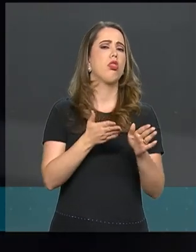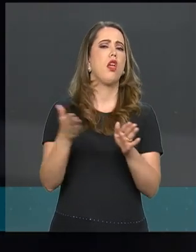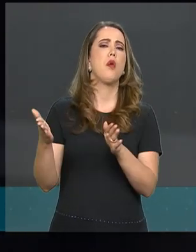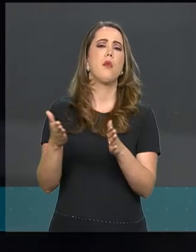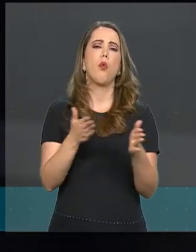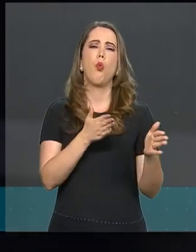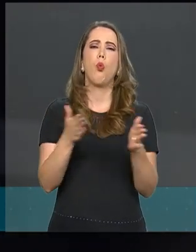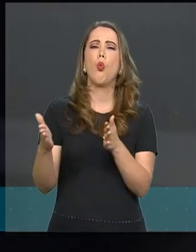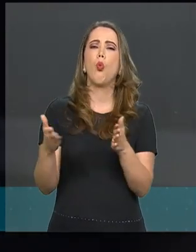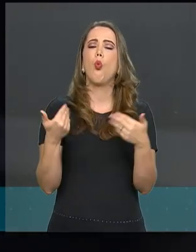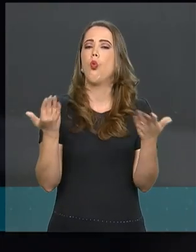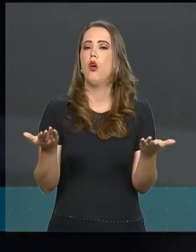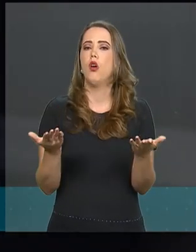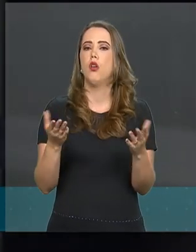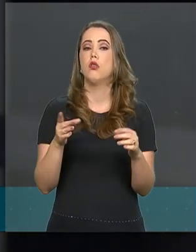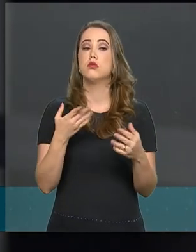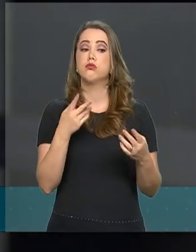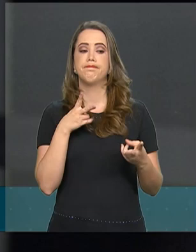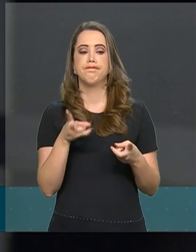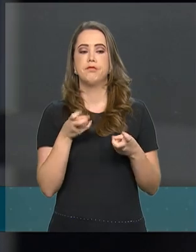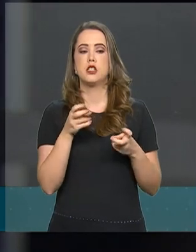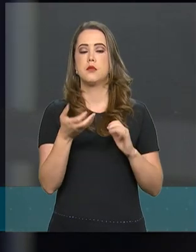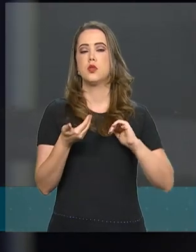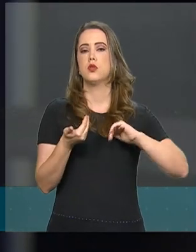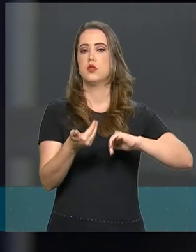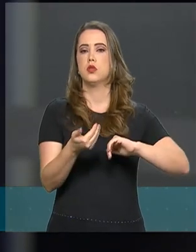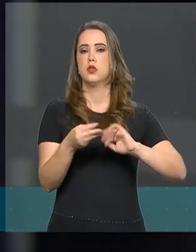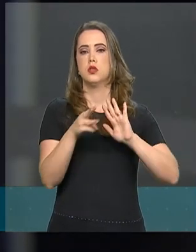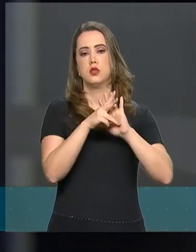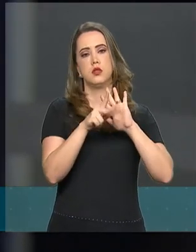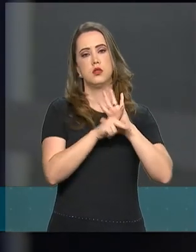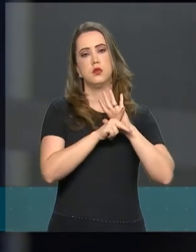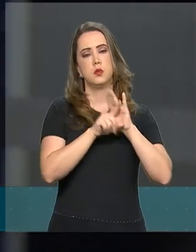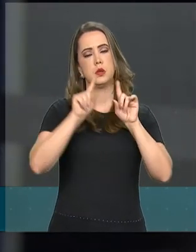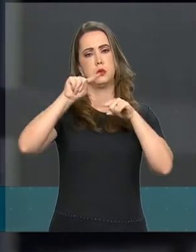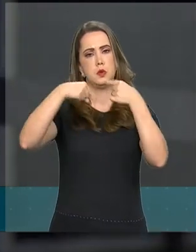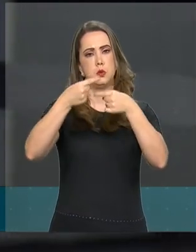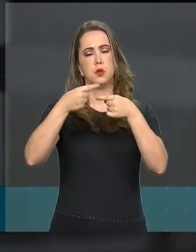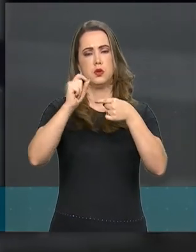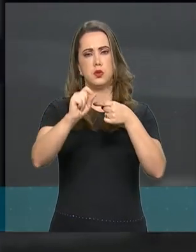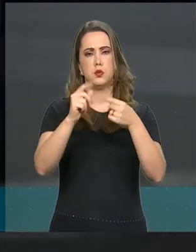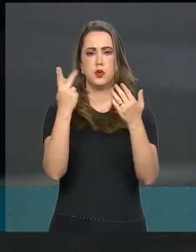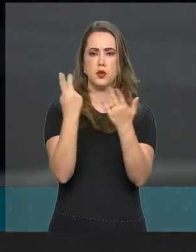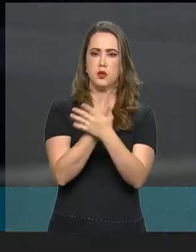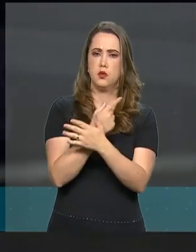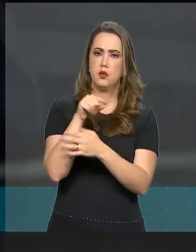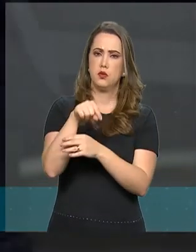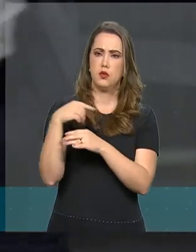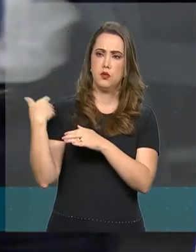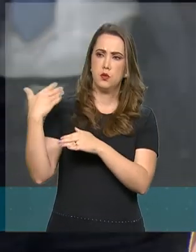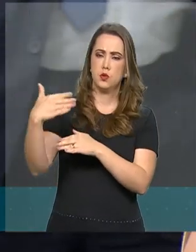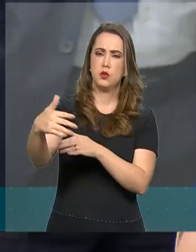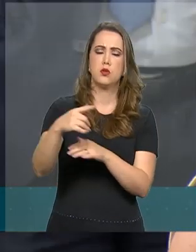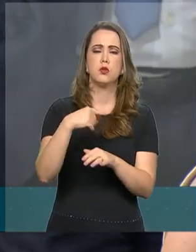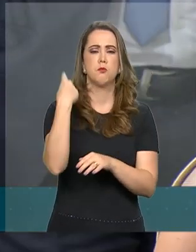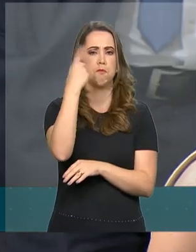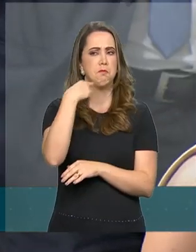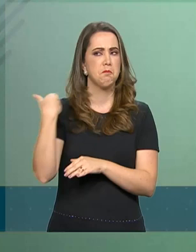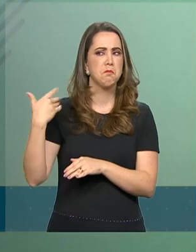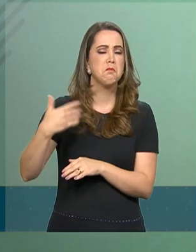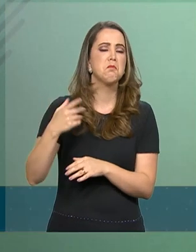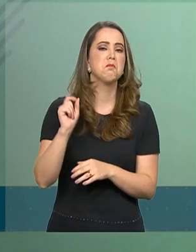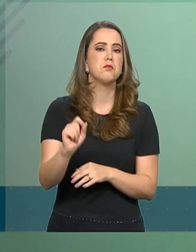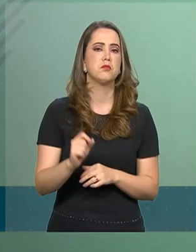em relação ao congresso nacional para votação dessas mps após esses episódios aí das últimas horas ontem nós